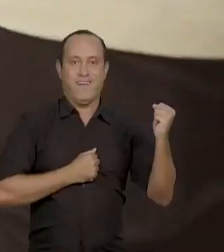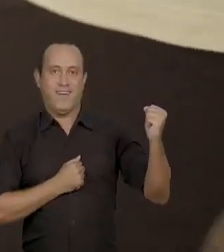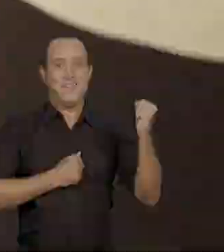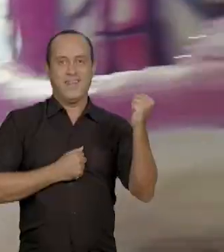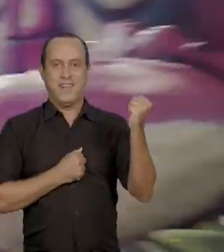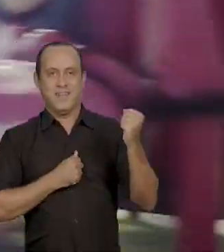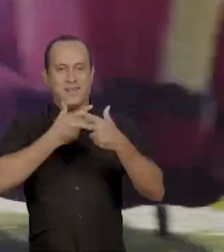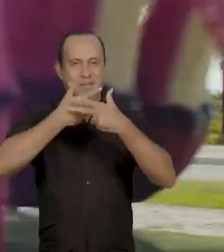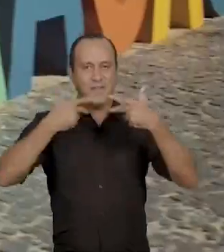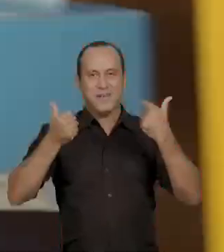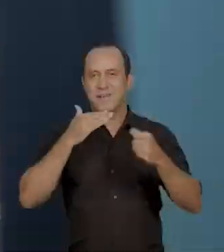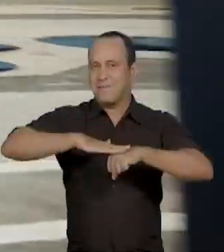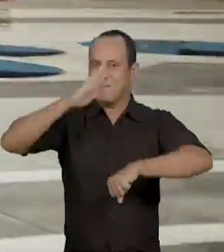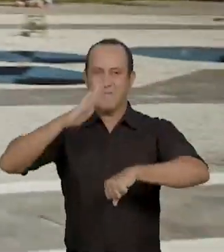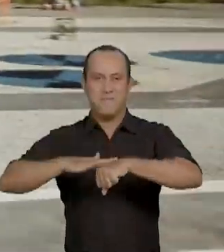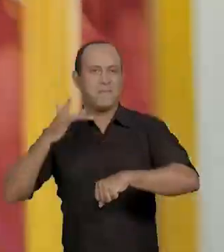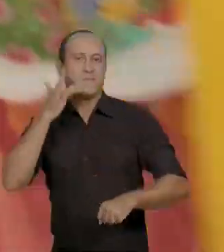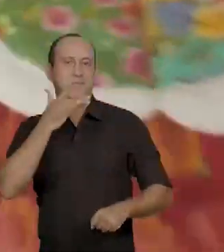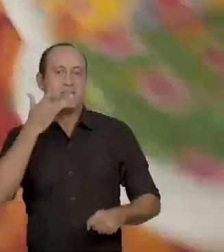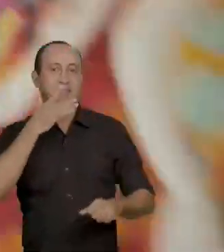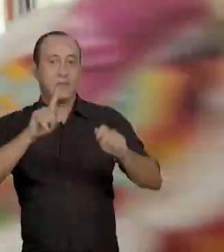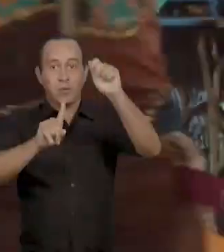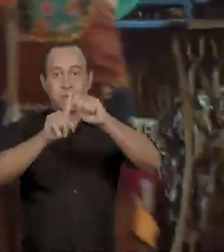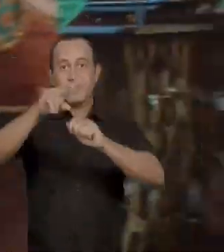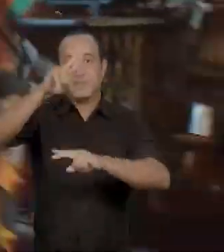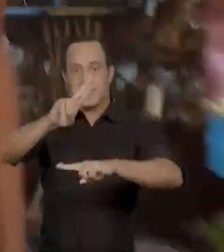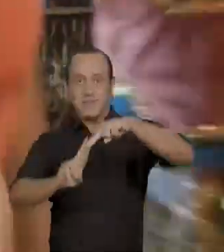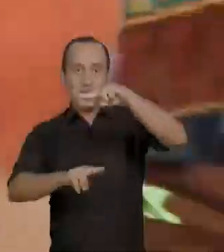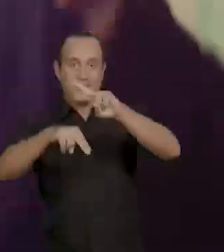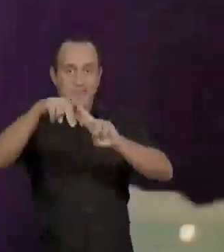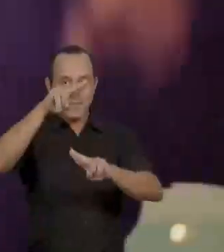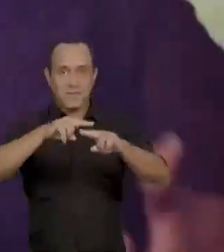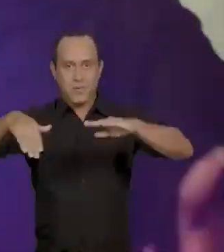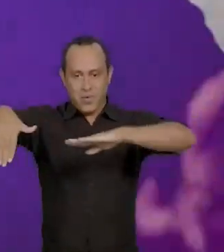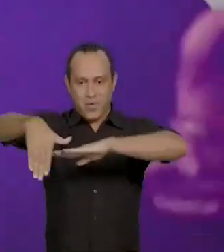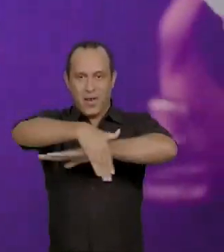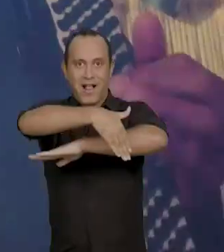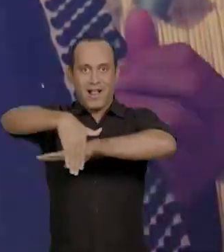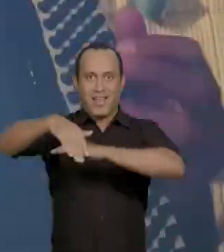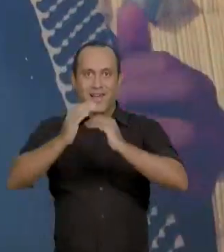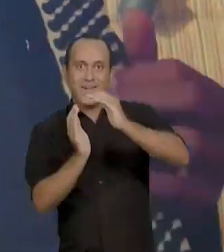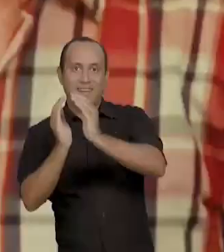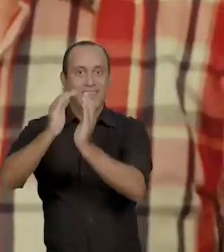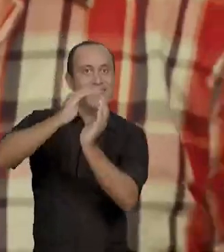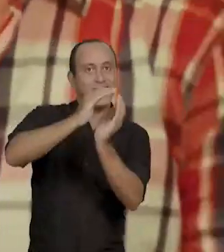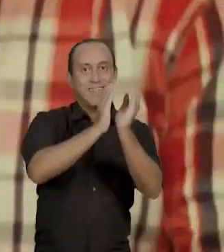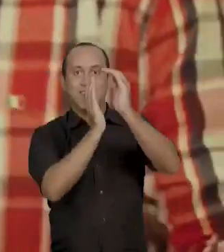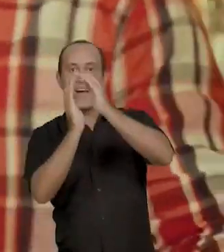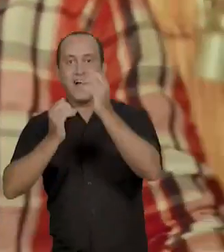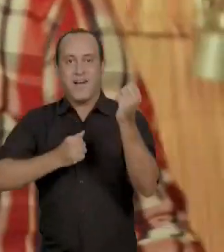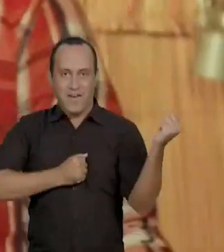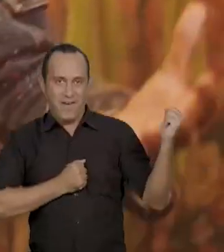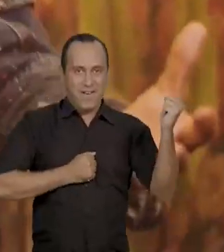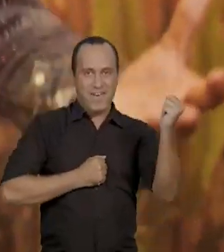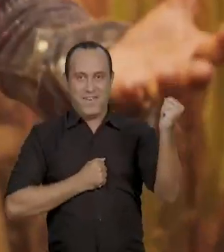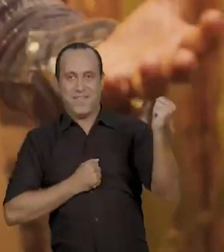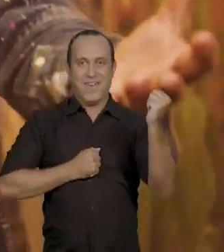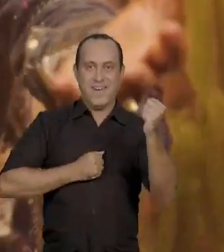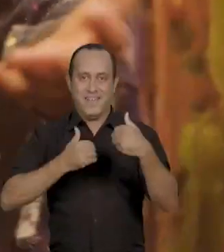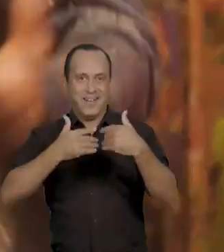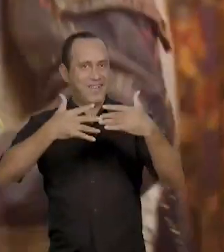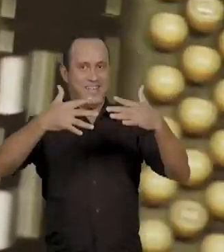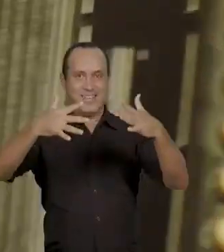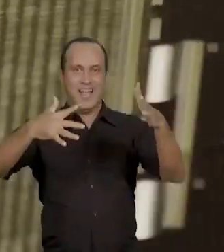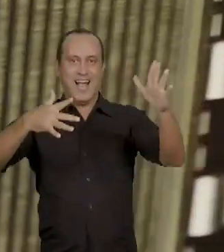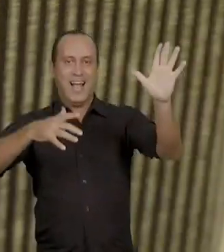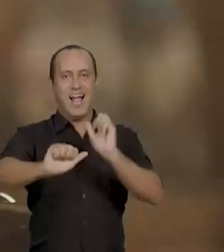Sergipe é o país do forró. Tem milho, canjica e quentão. Quando chega o mês de junho, na rua de São